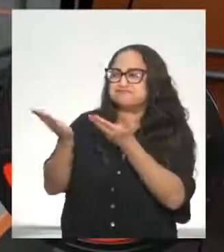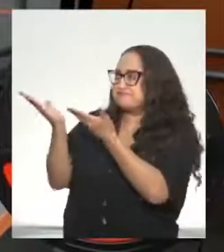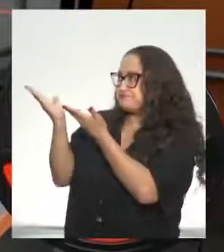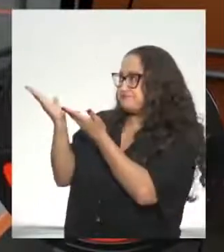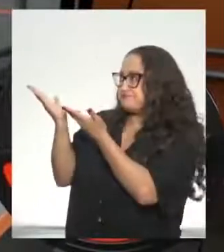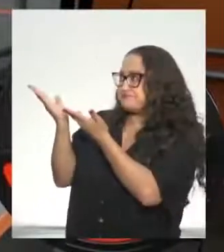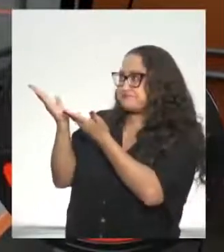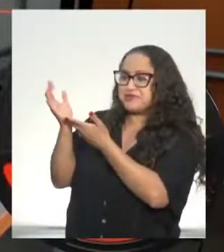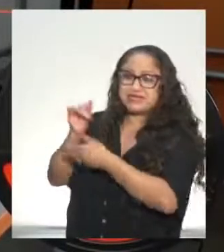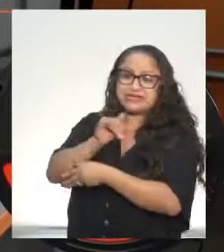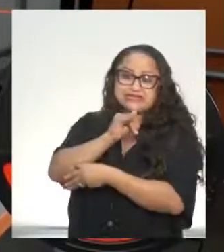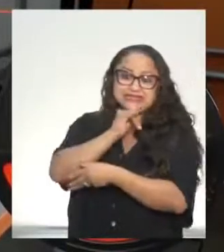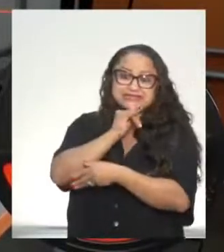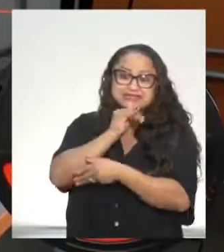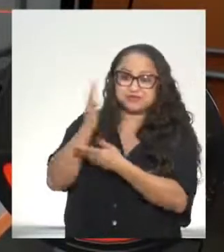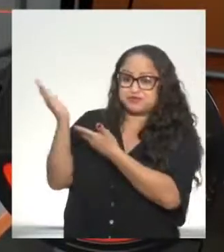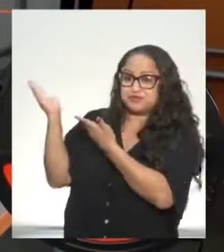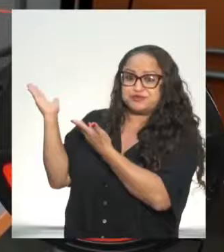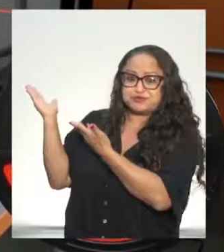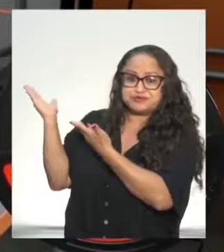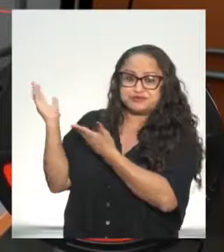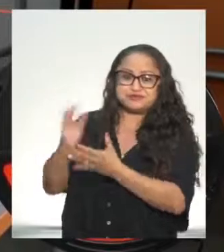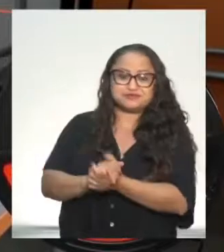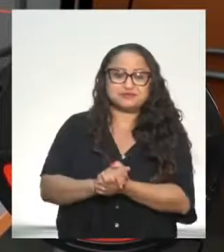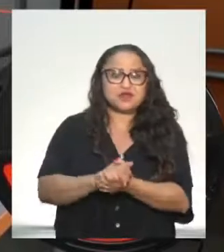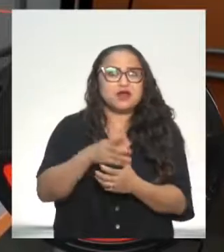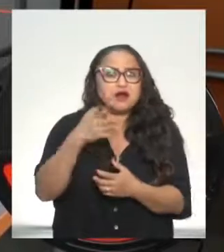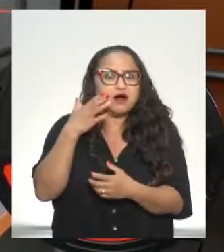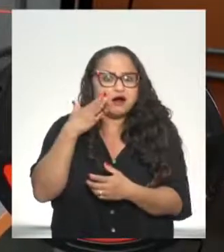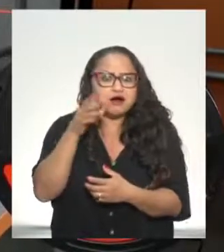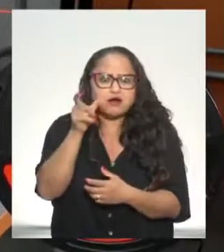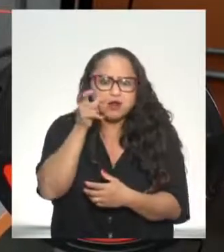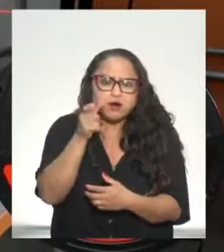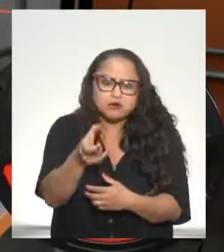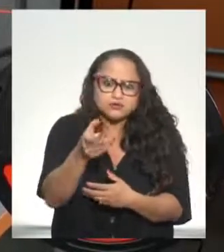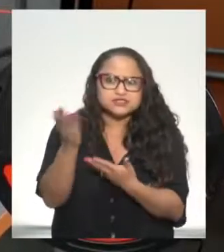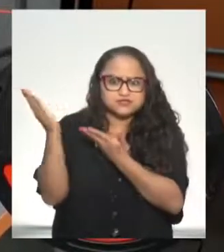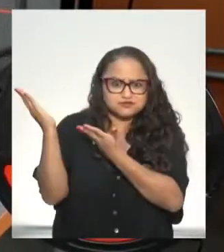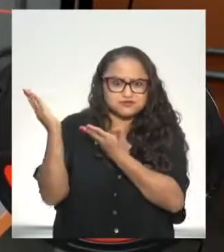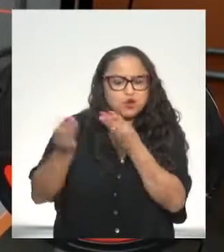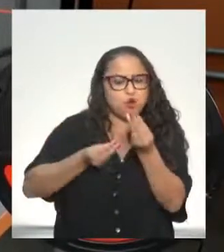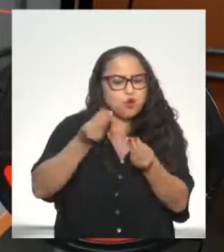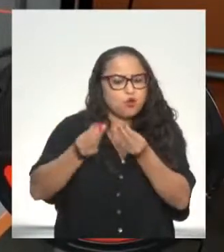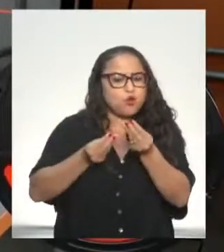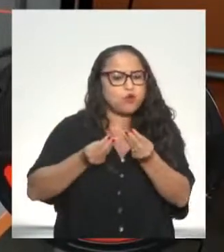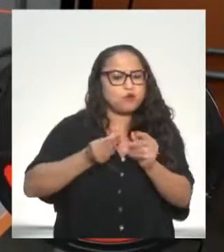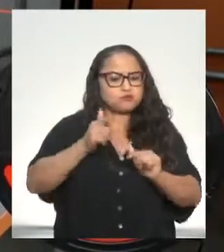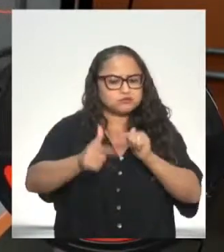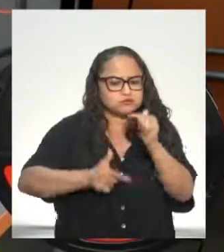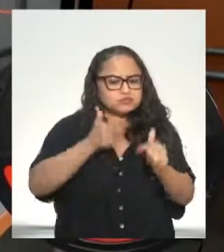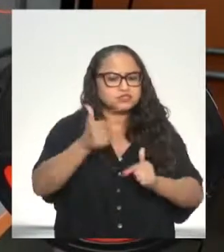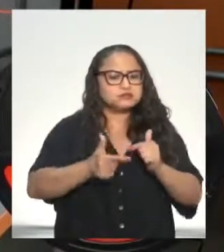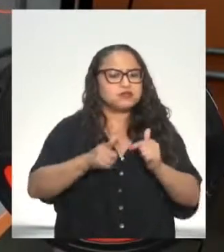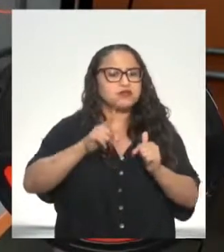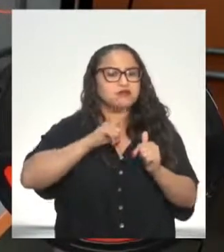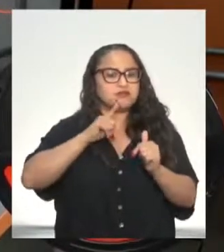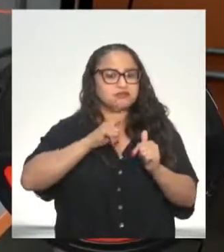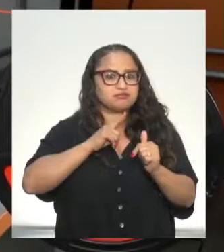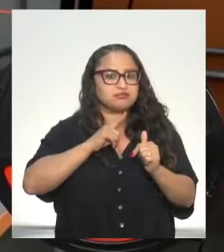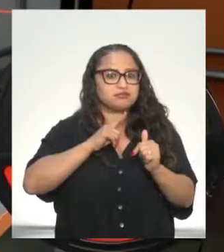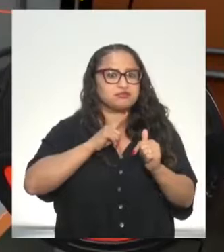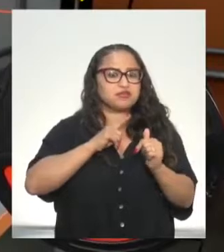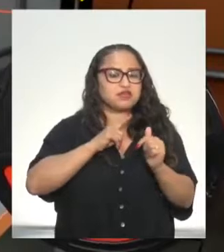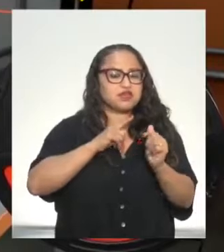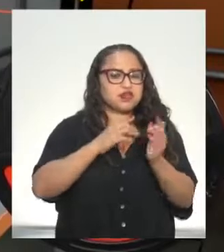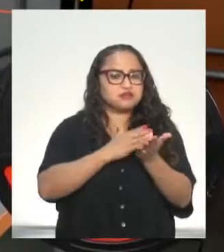Nesse momento, pessoal, vocês podem observar a nossa impressora 3D trabalhando. Vocês podem observar que o material sai do rolo, ali